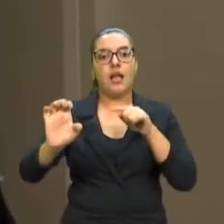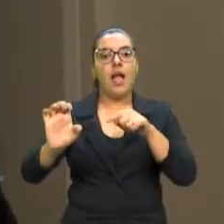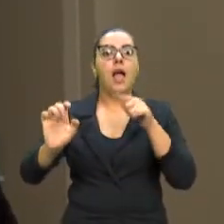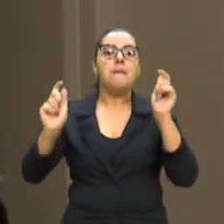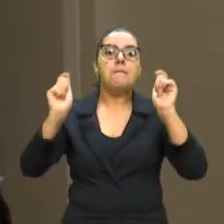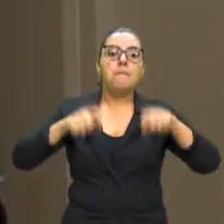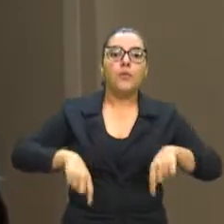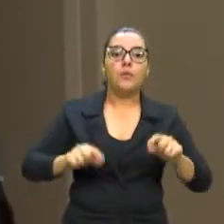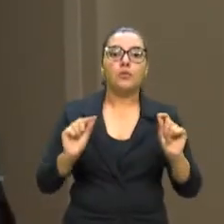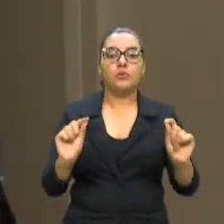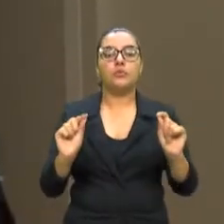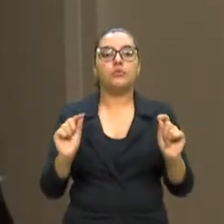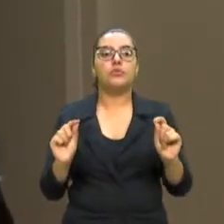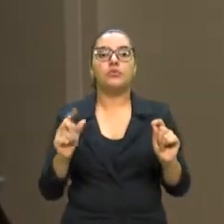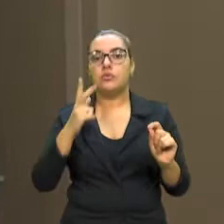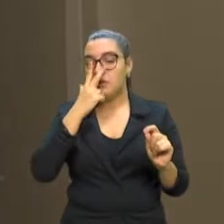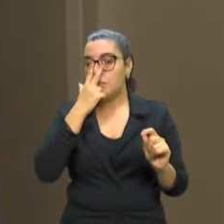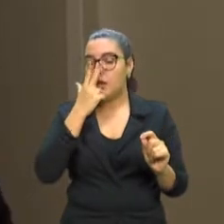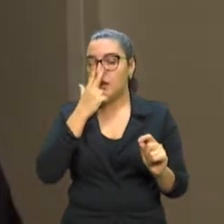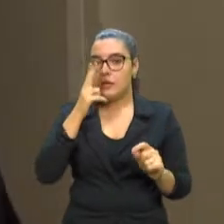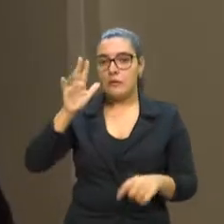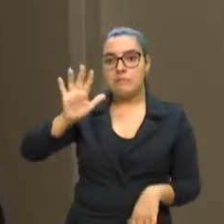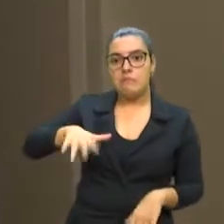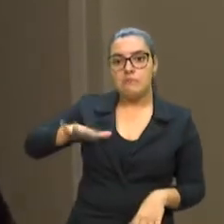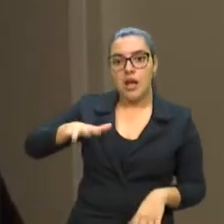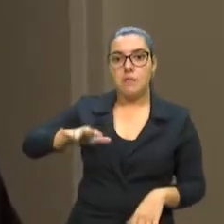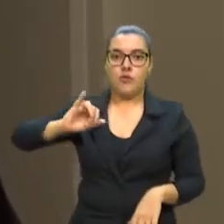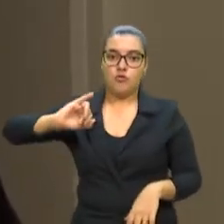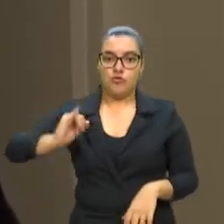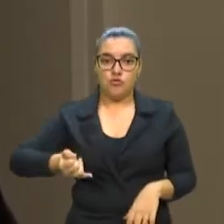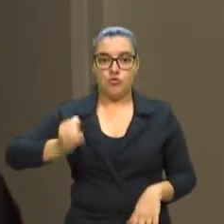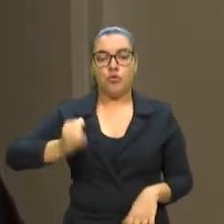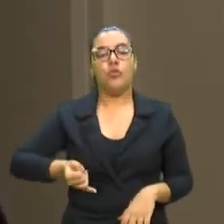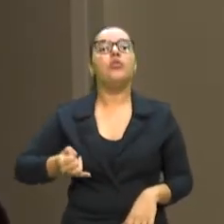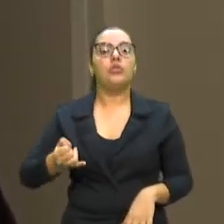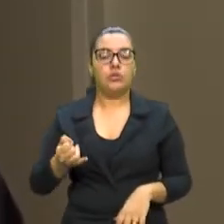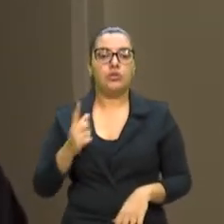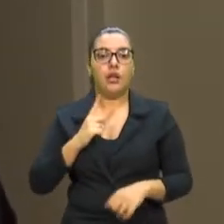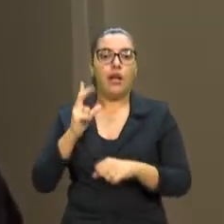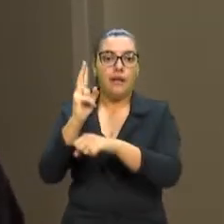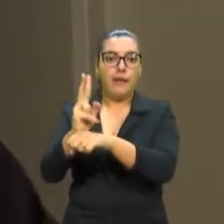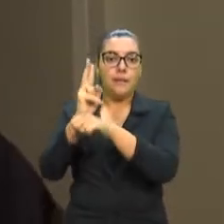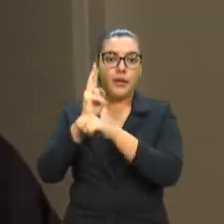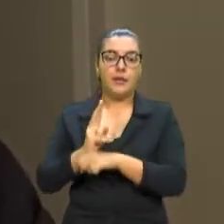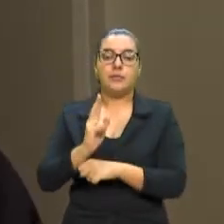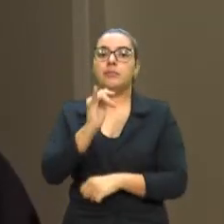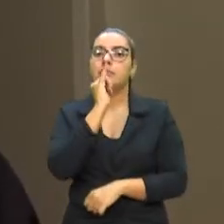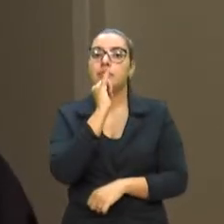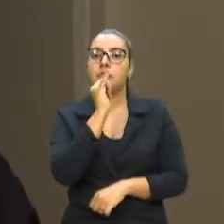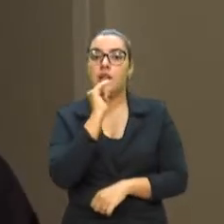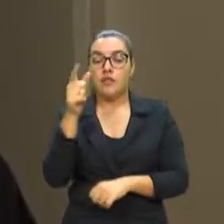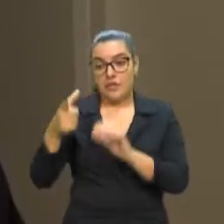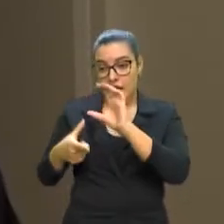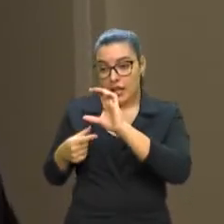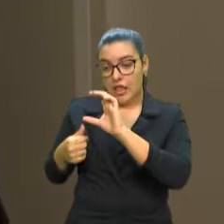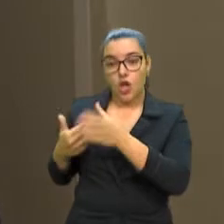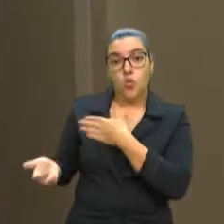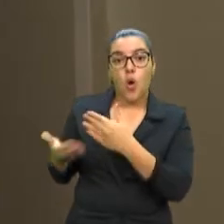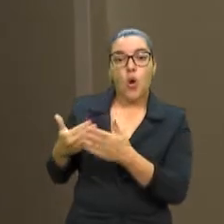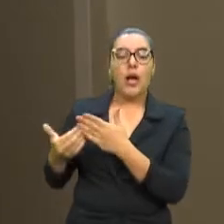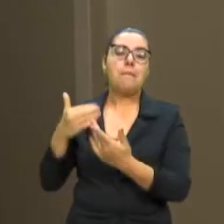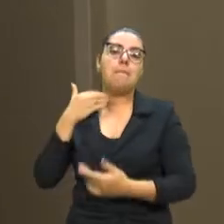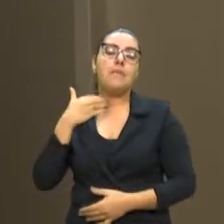possibilidade de baratear esses juros constantes nos empréstimos. Ou seja, você é cliente de algum banco e